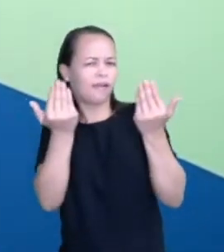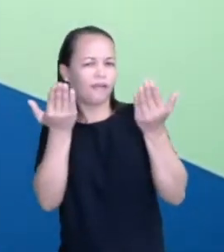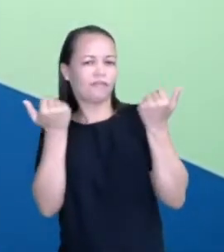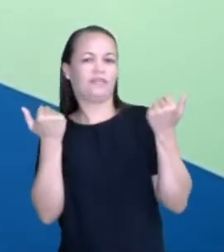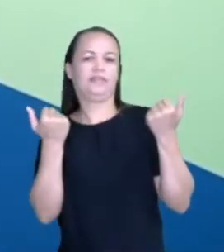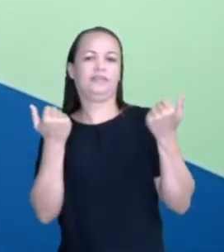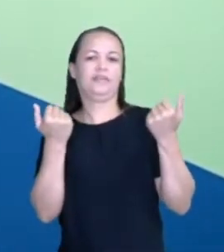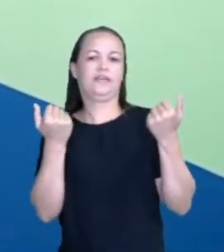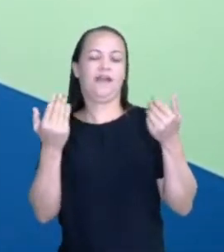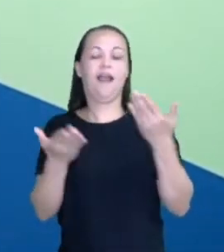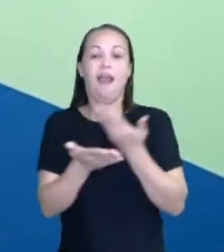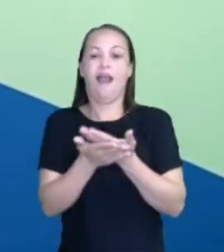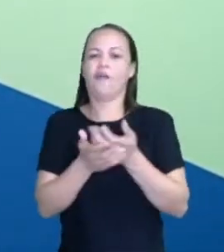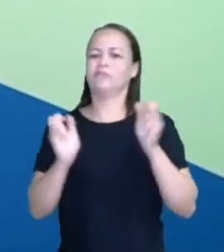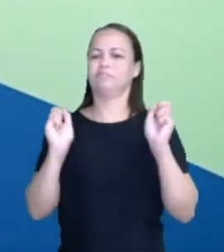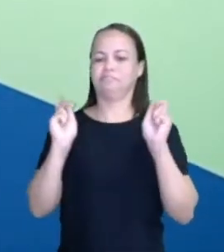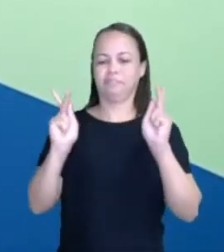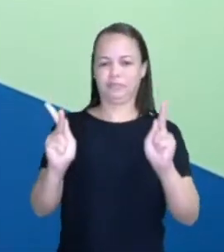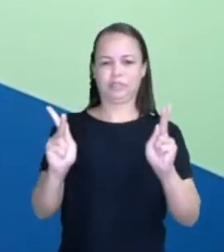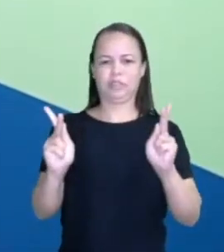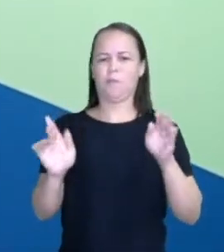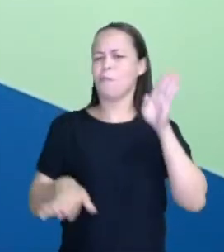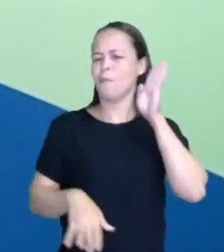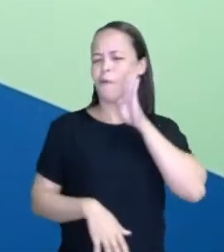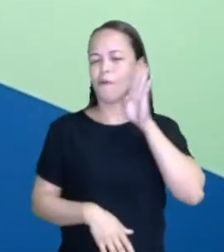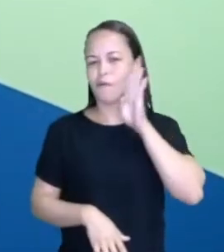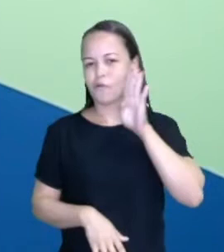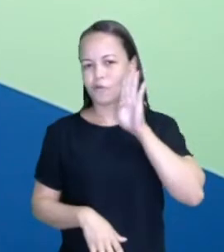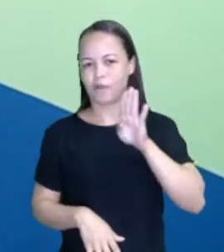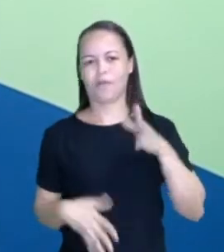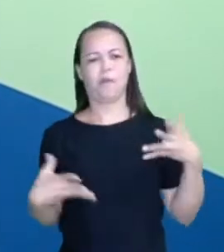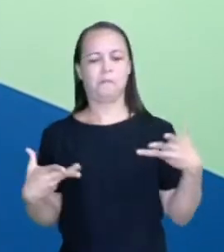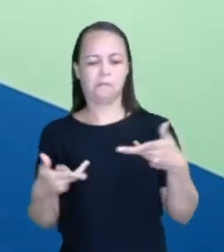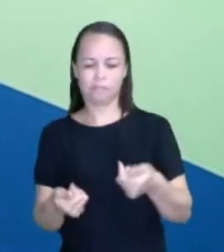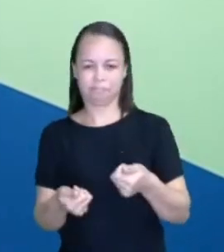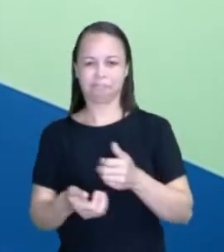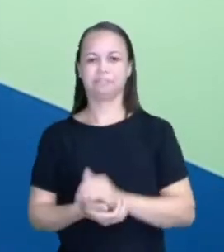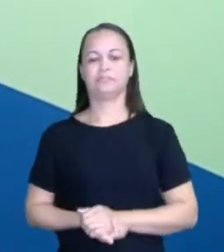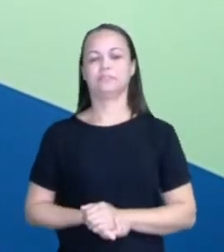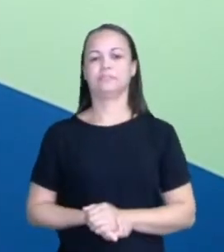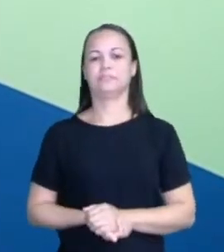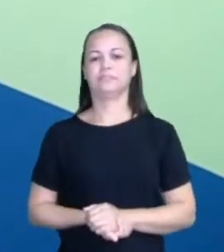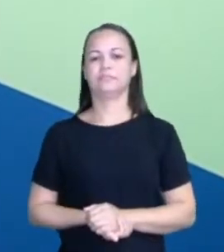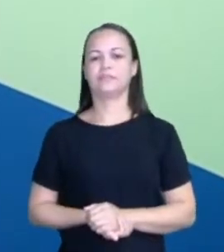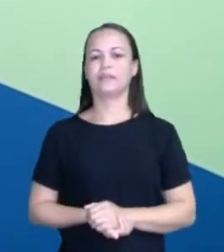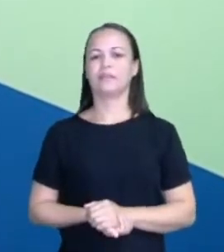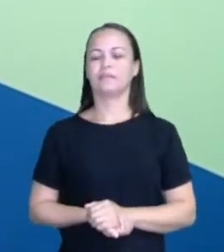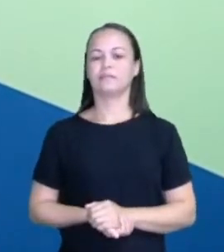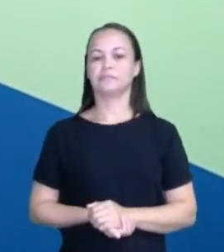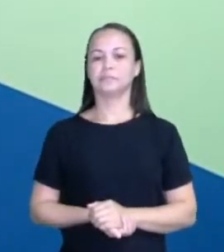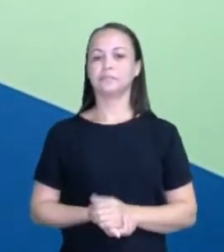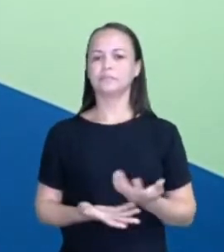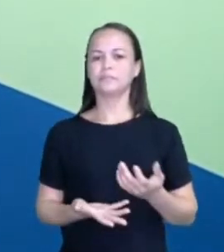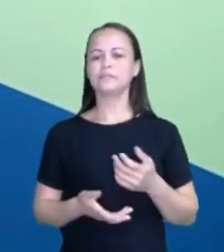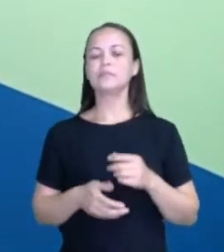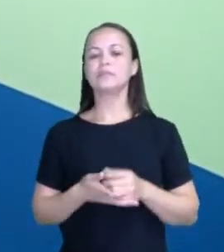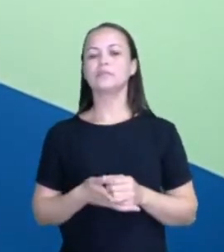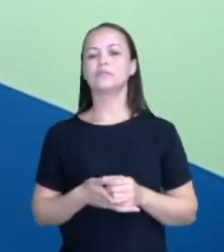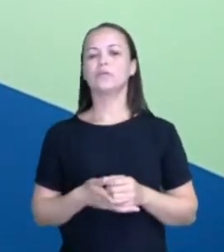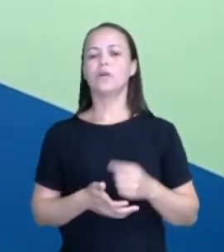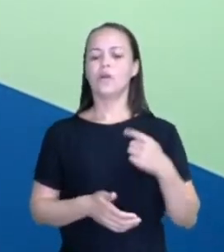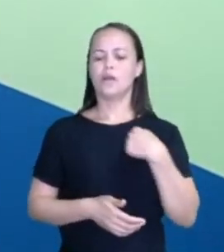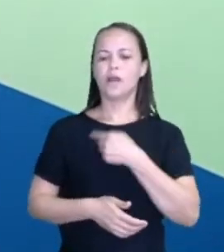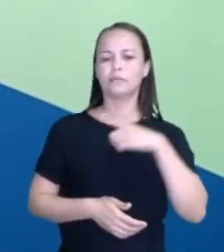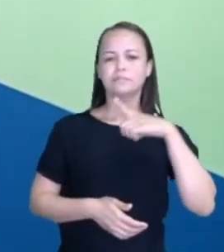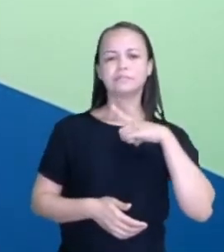tá top! Muito bacana. Beleza? Então vamos lá. Ó, o que a gente tem